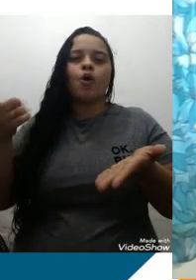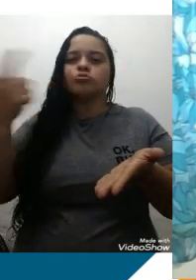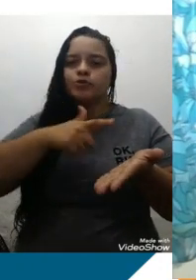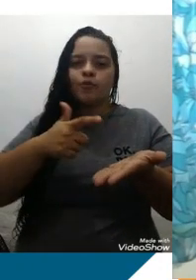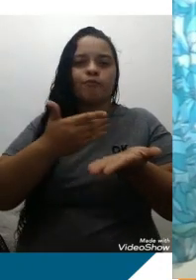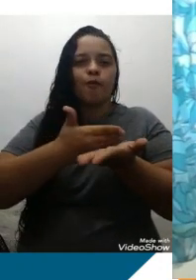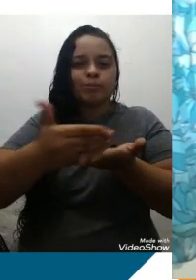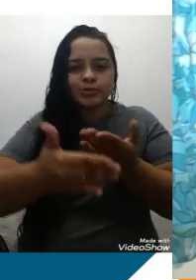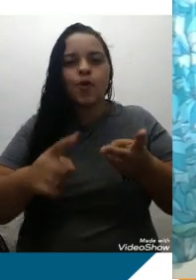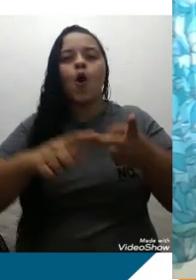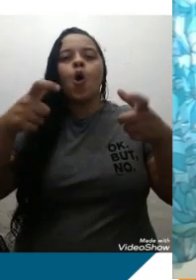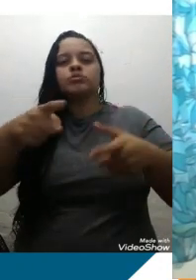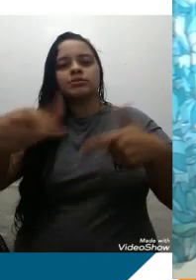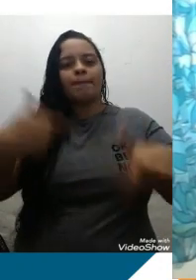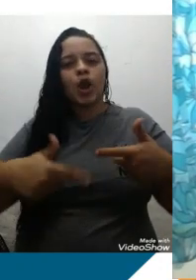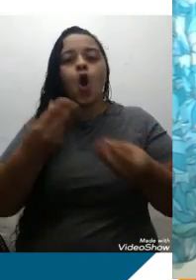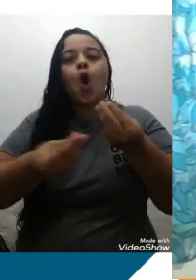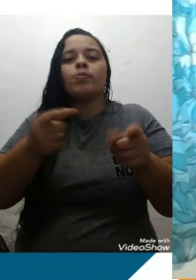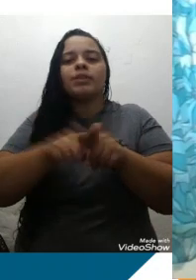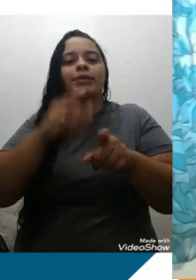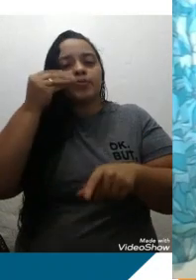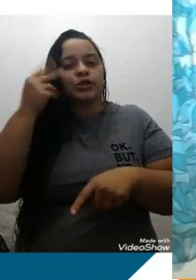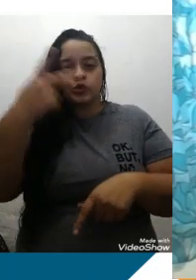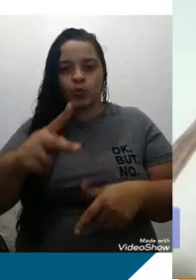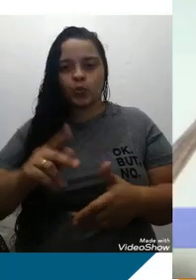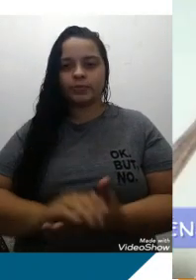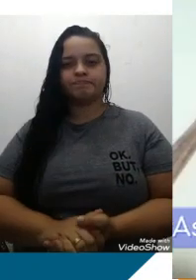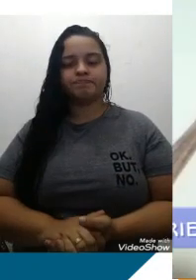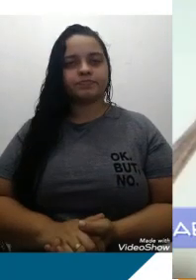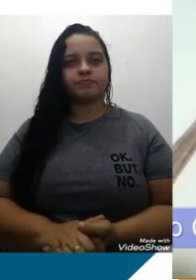você trabalhou e como é que foi essa experiência para você?